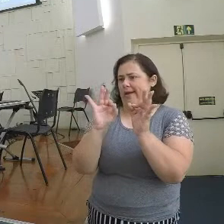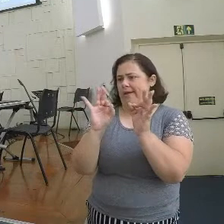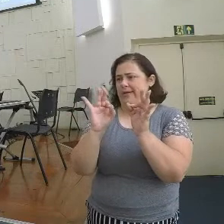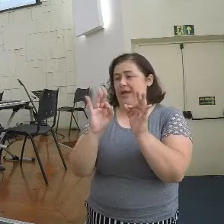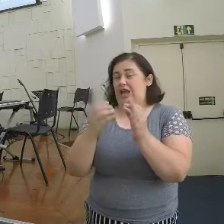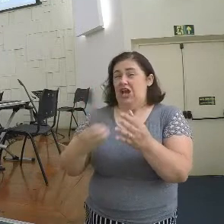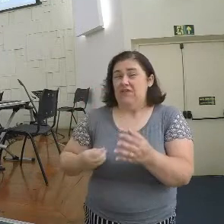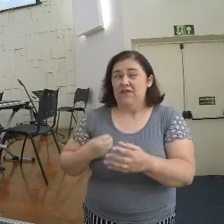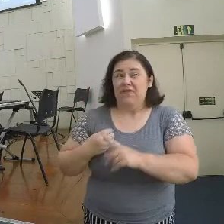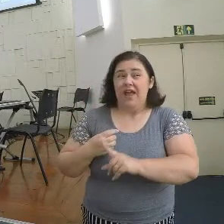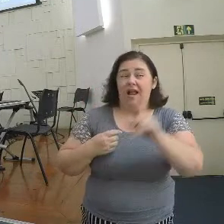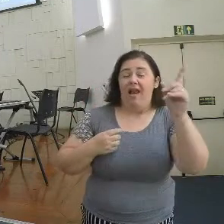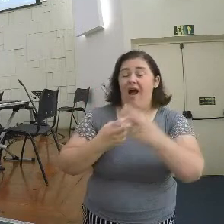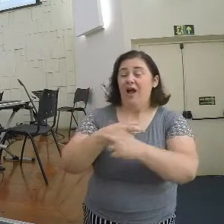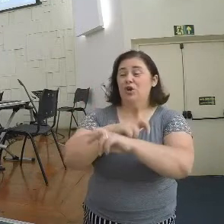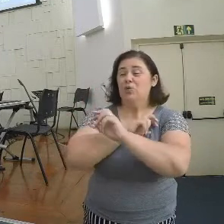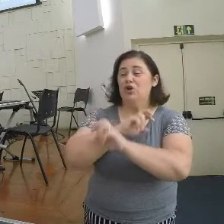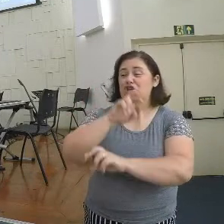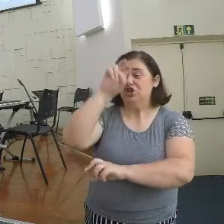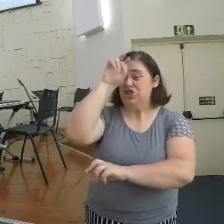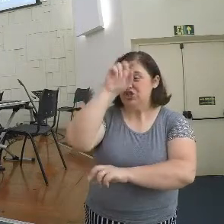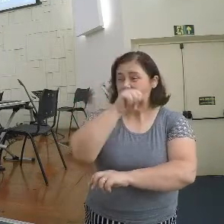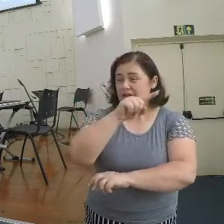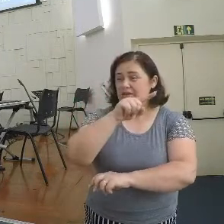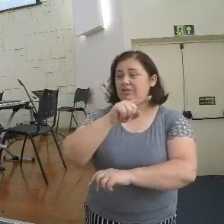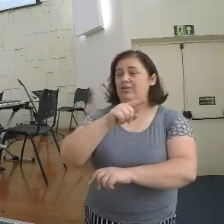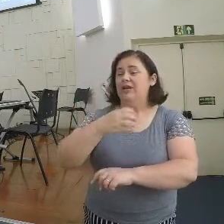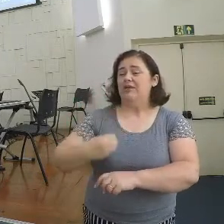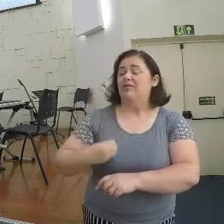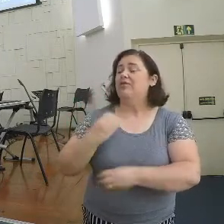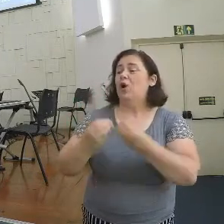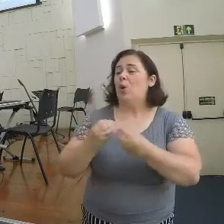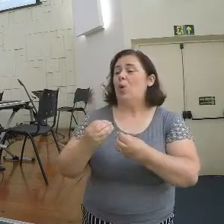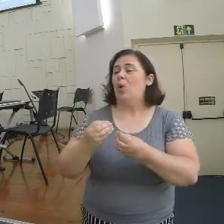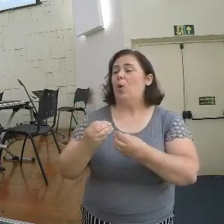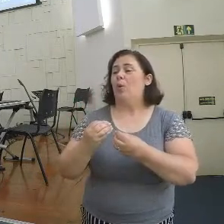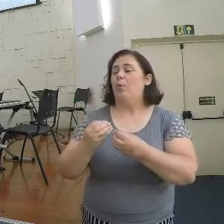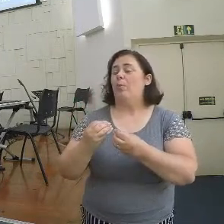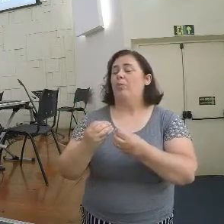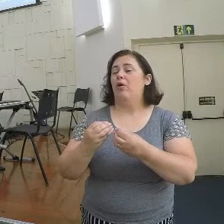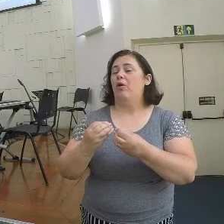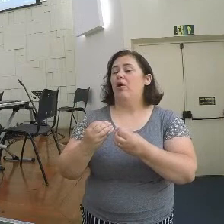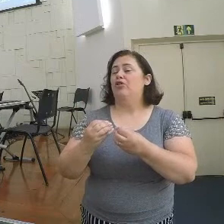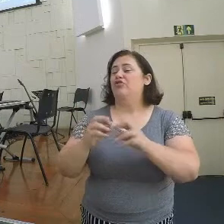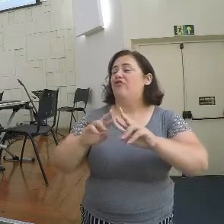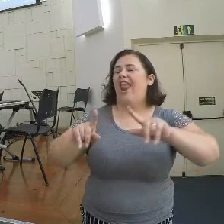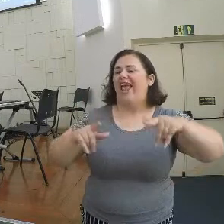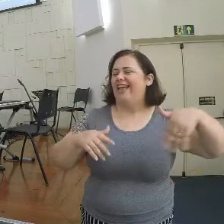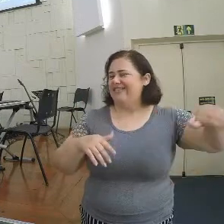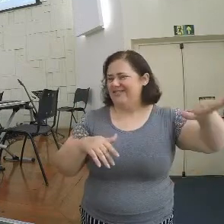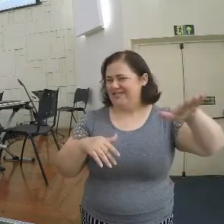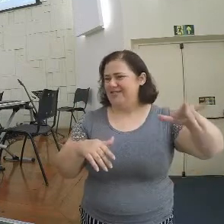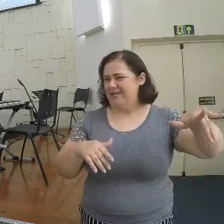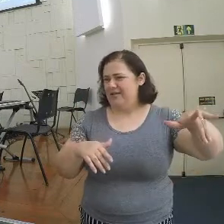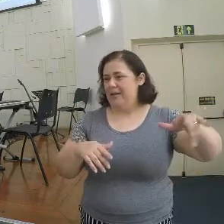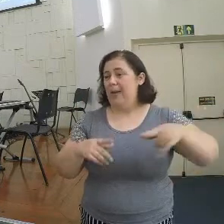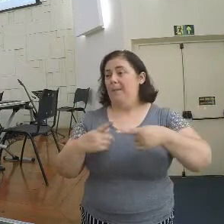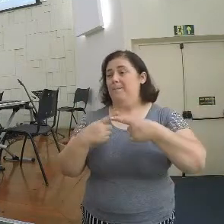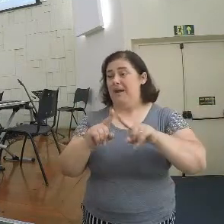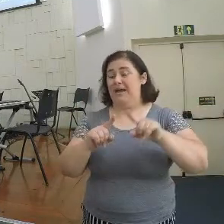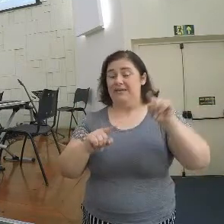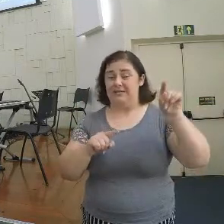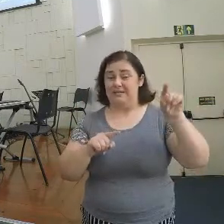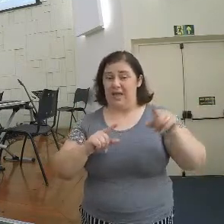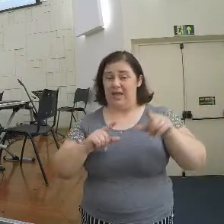estrangeiro, corria risco de morte, mas Deus fez do povo dos meus pais uma nação